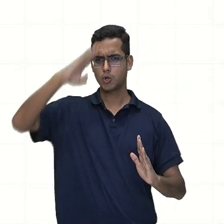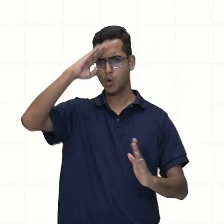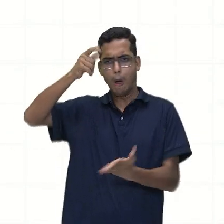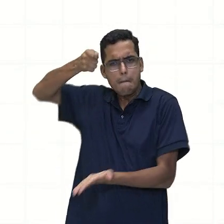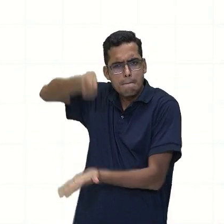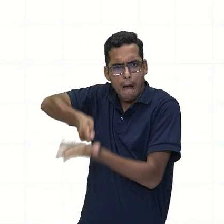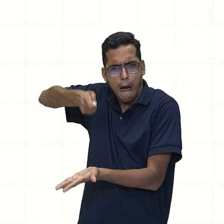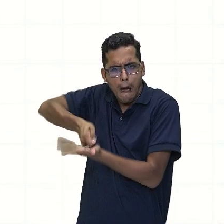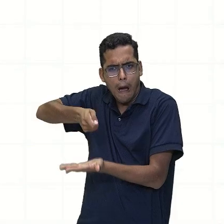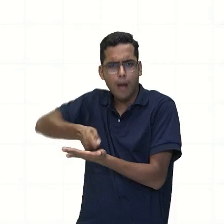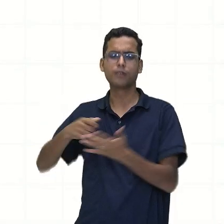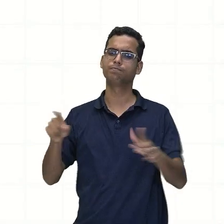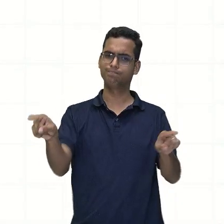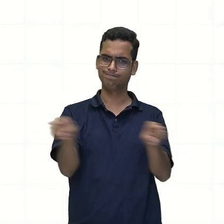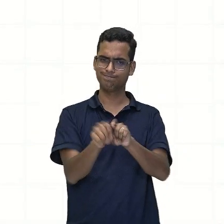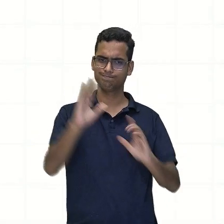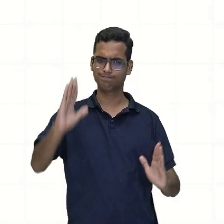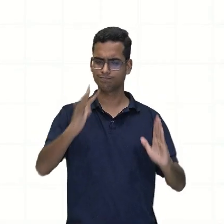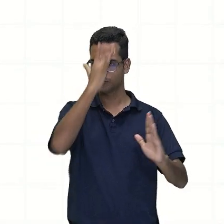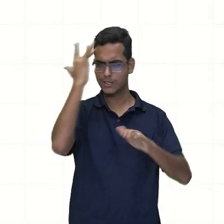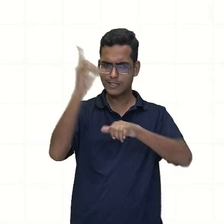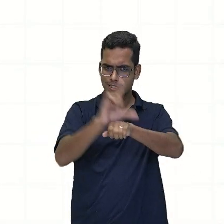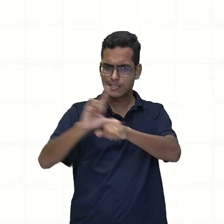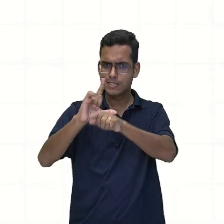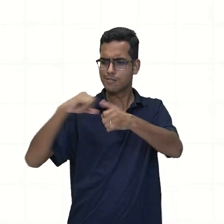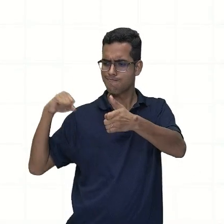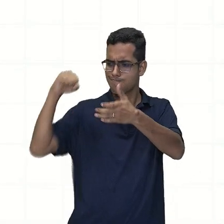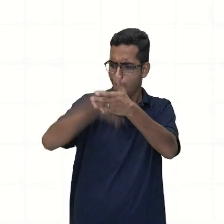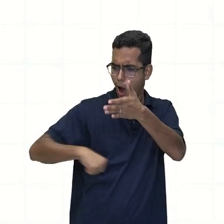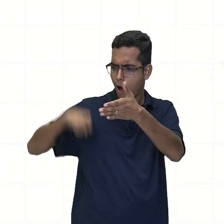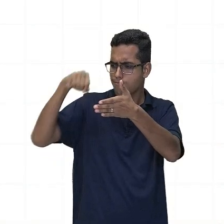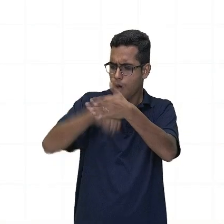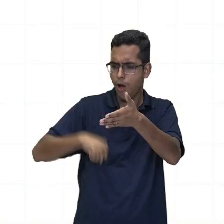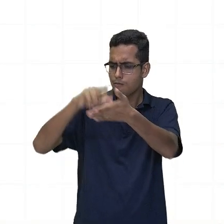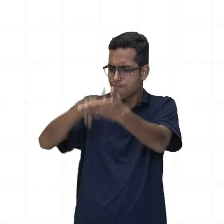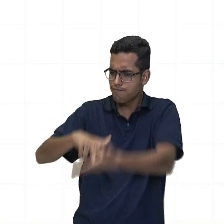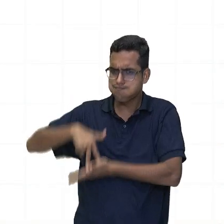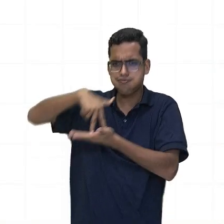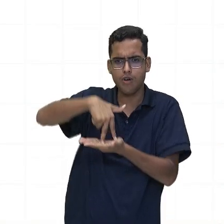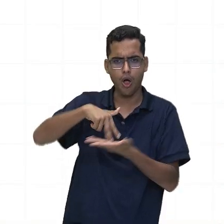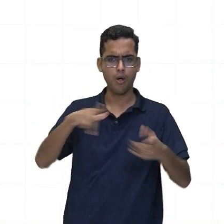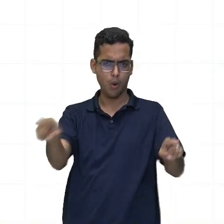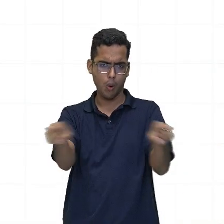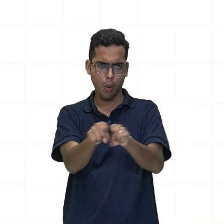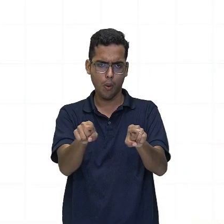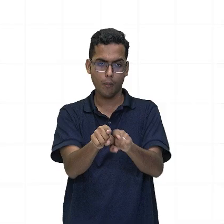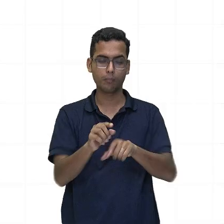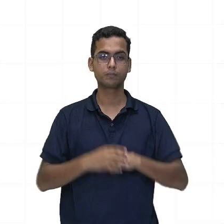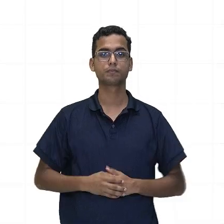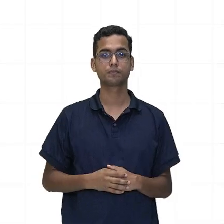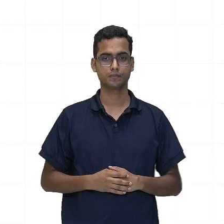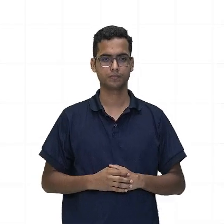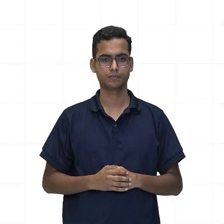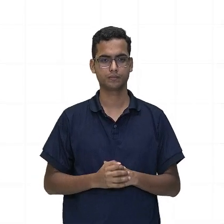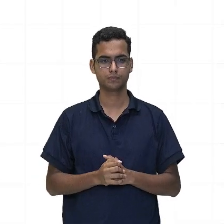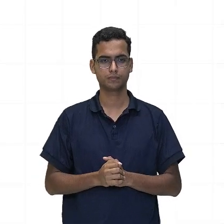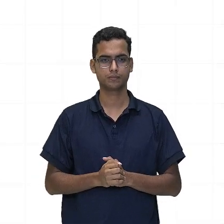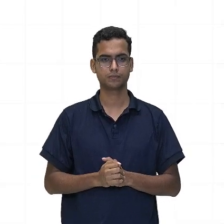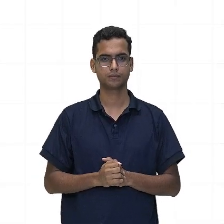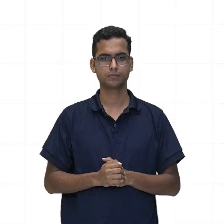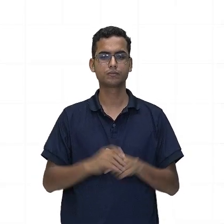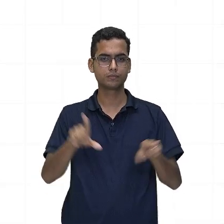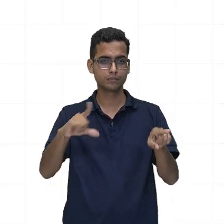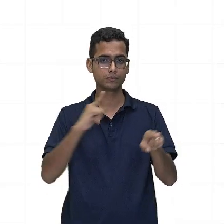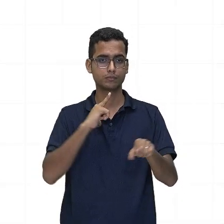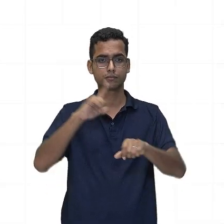também defendem a questão do gênero, por exemplo, a liderança feminina no contexto religioso, né? Embora a liderança religiosa